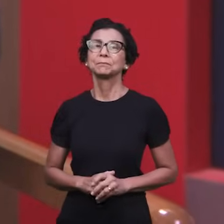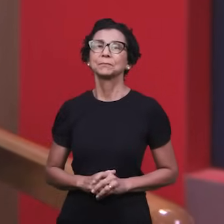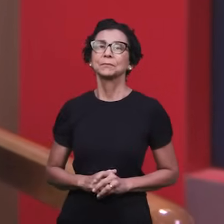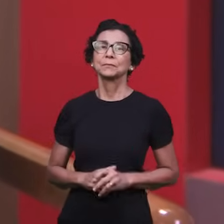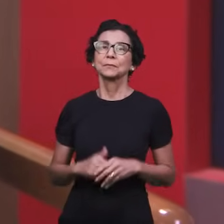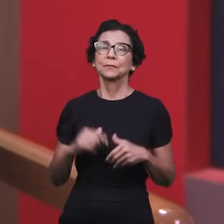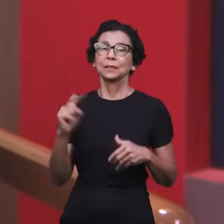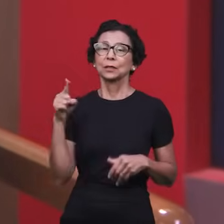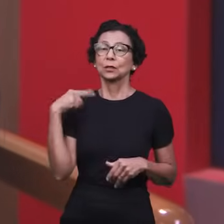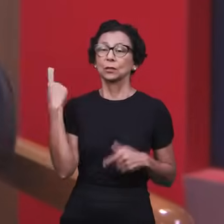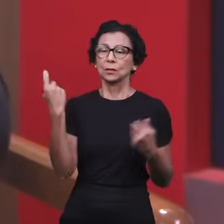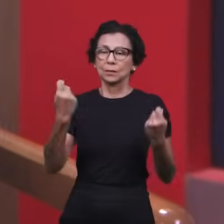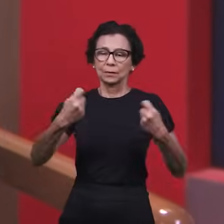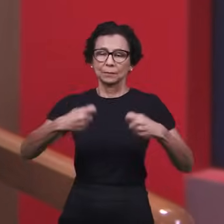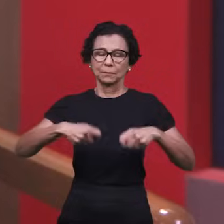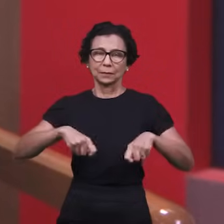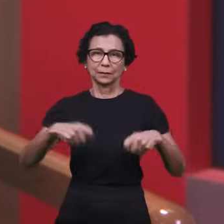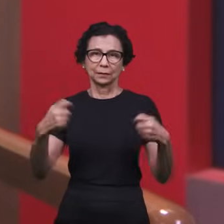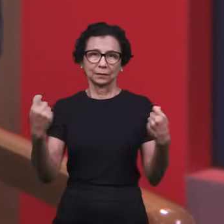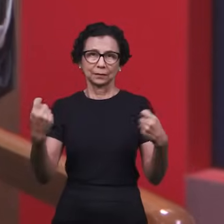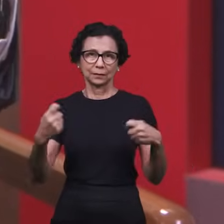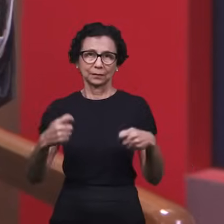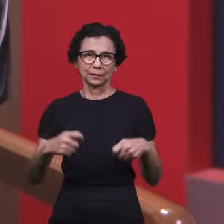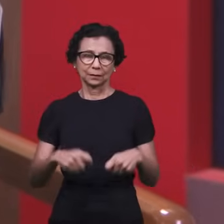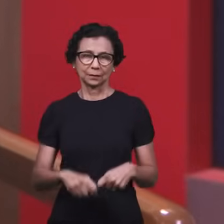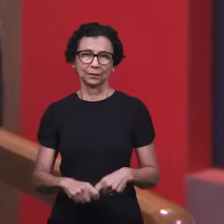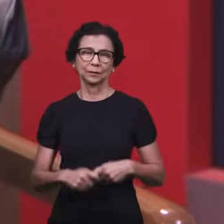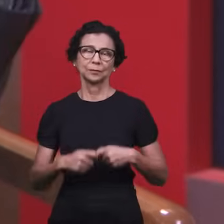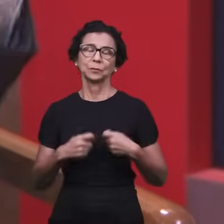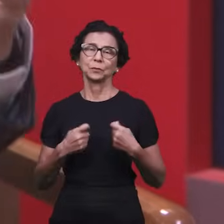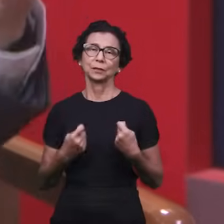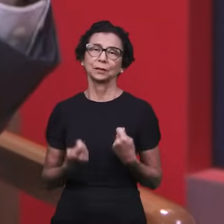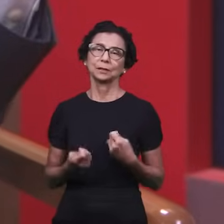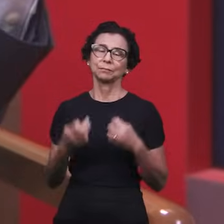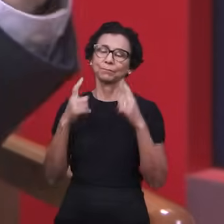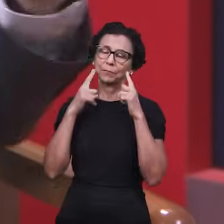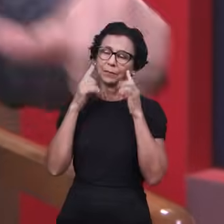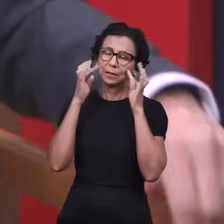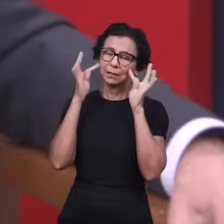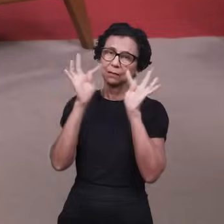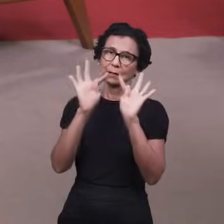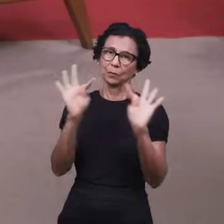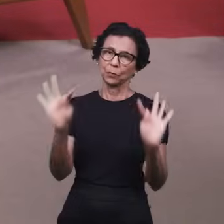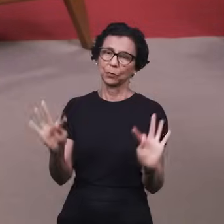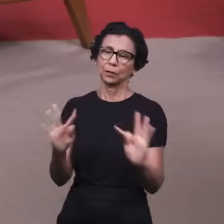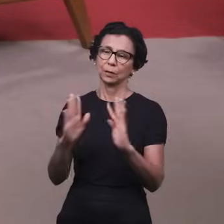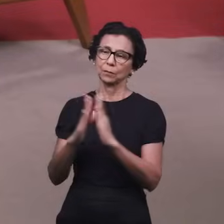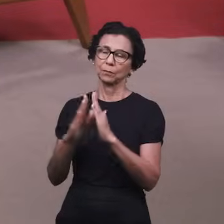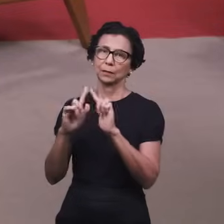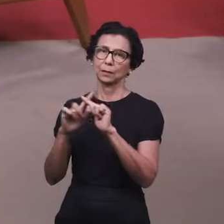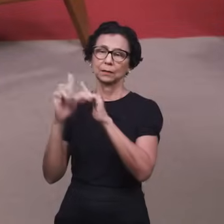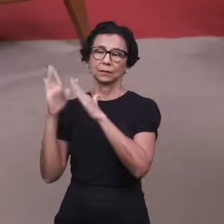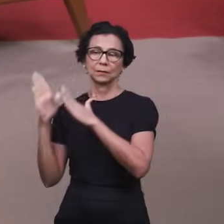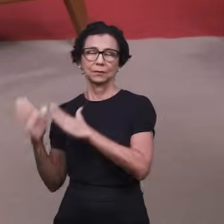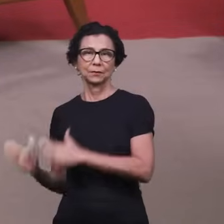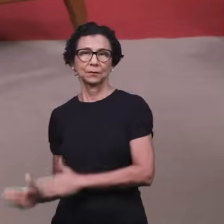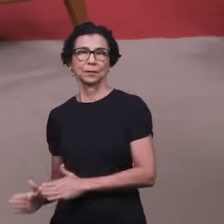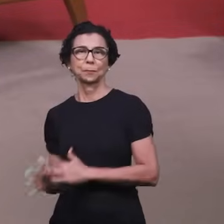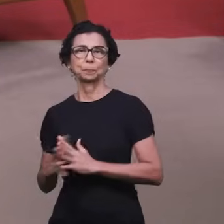que caracteriza, que aparenta uma igreja fiel. Glória a Jesus. Ou a igreja